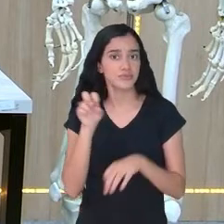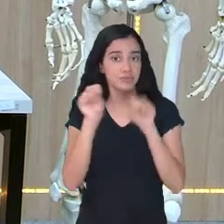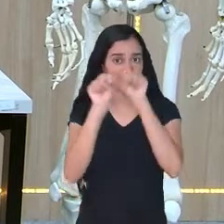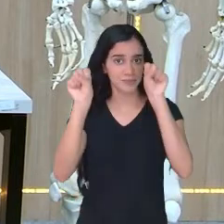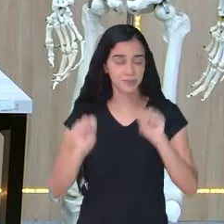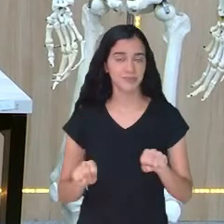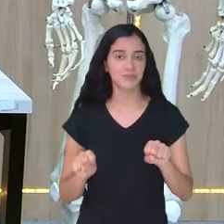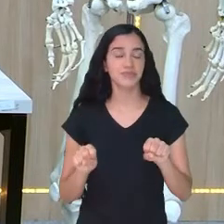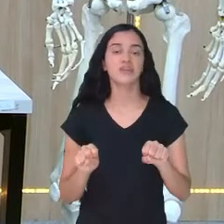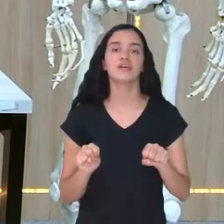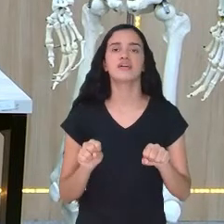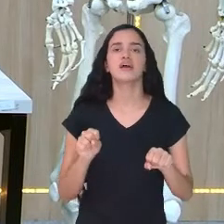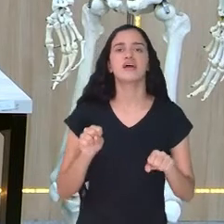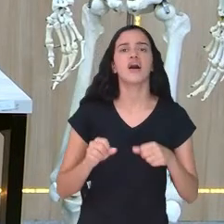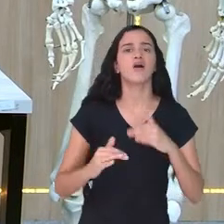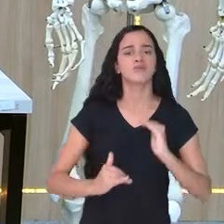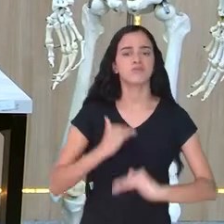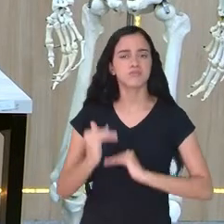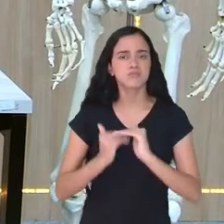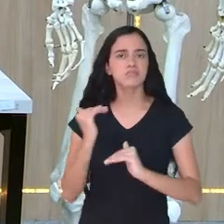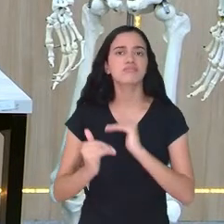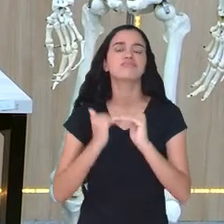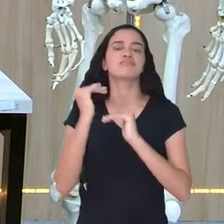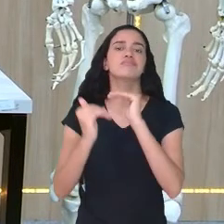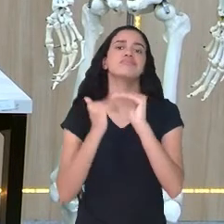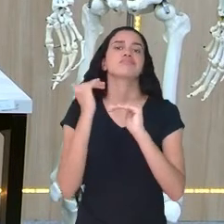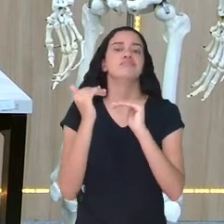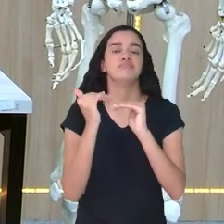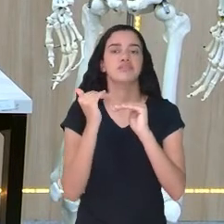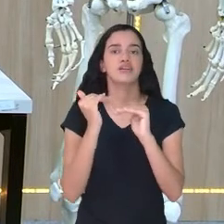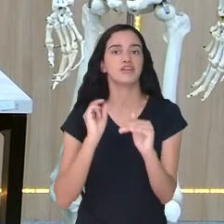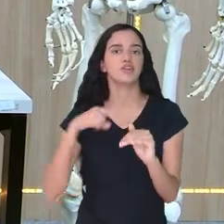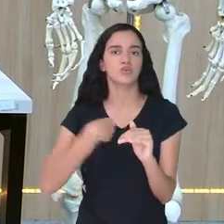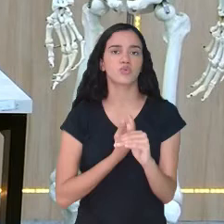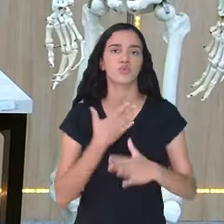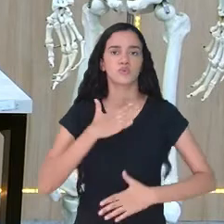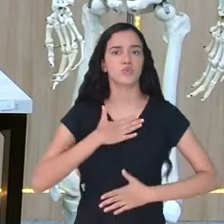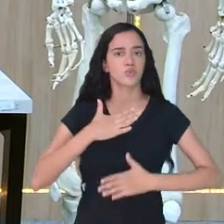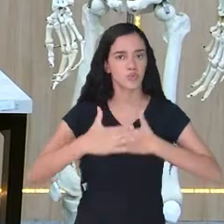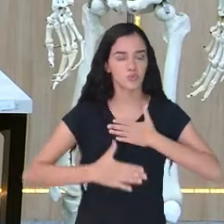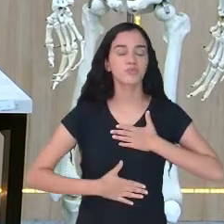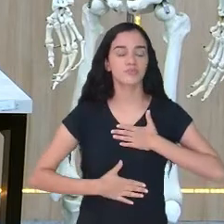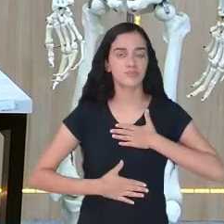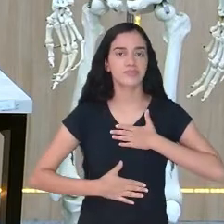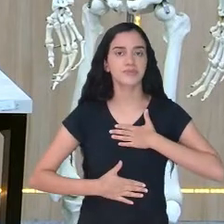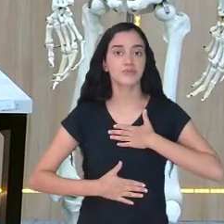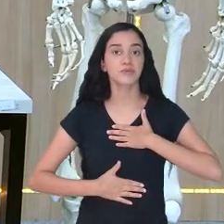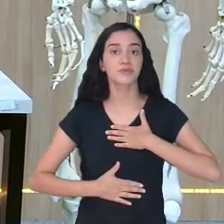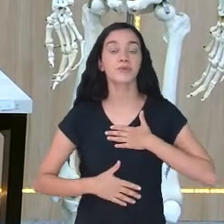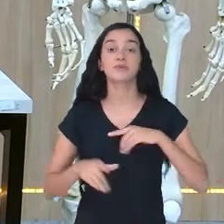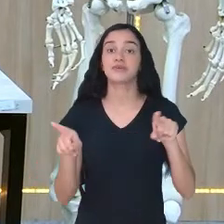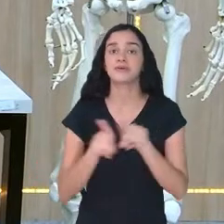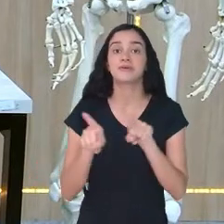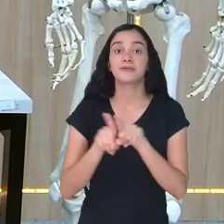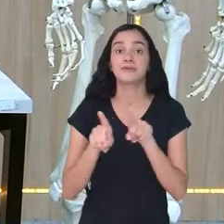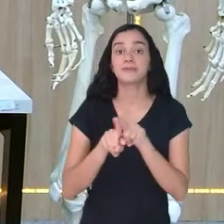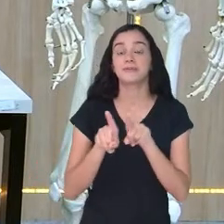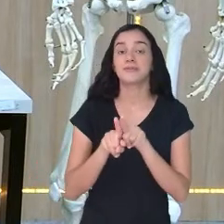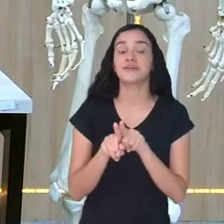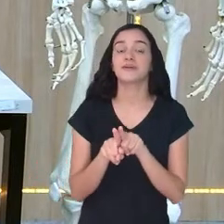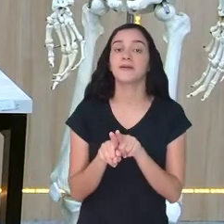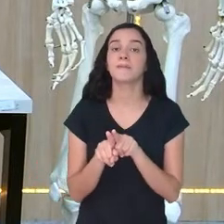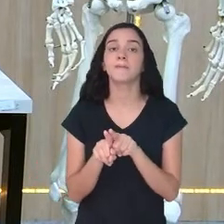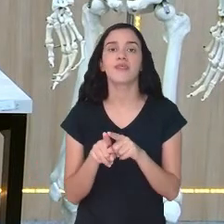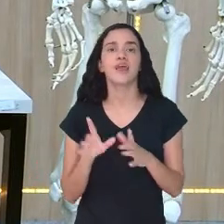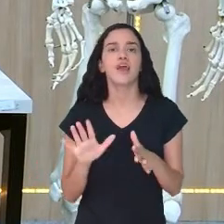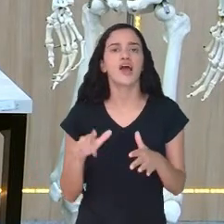sistema. Desde o desenvolvimento, né, a questão aí do nosso corpo, a questão aí da reprodução, até mesmo, gente,